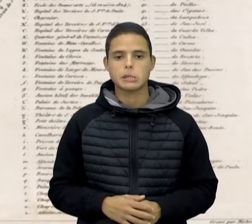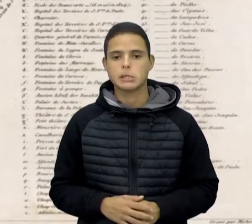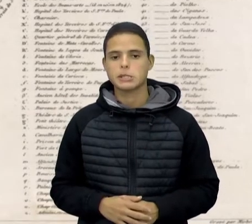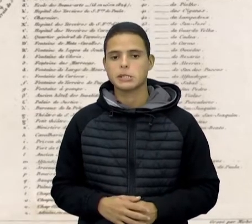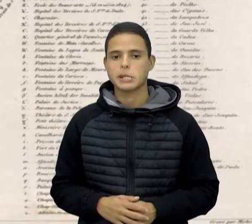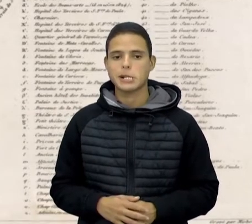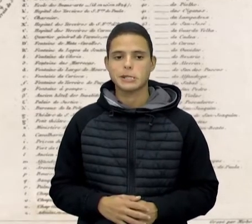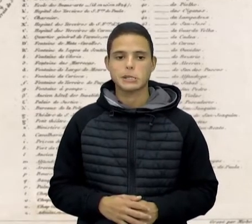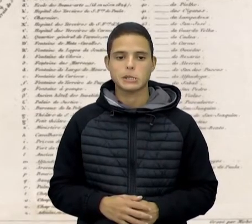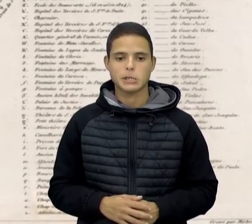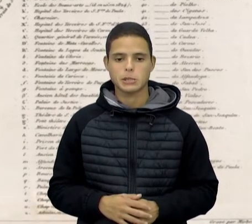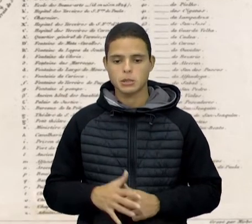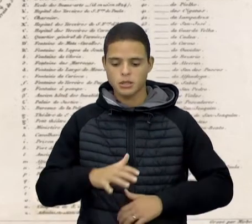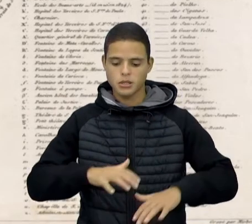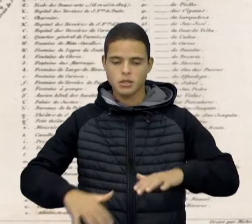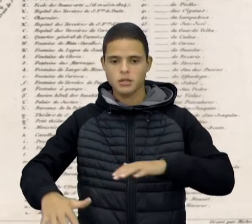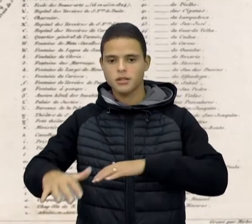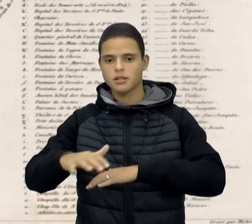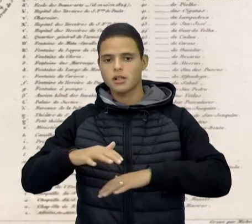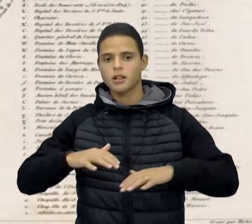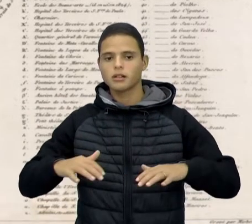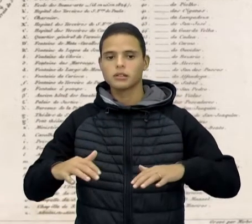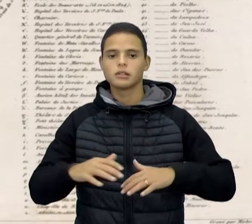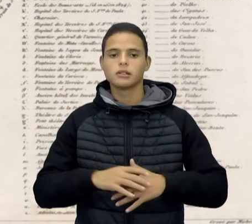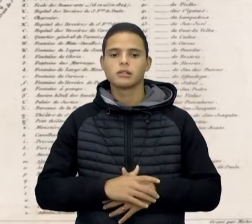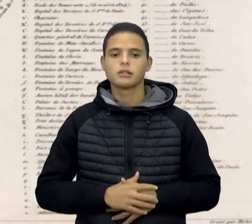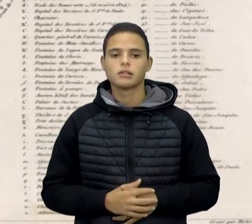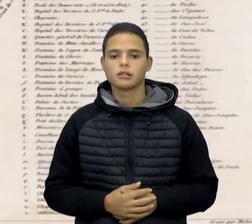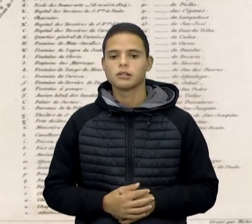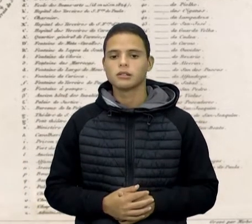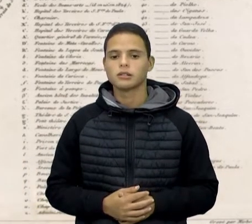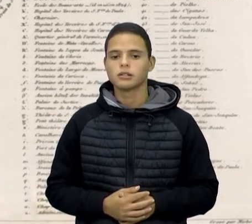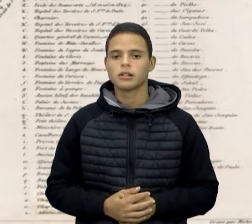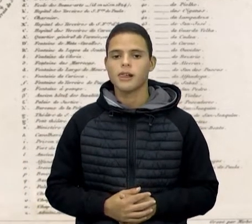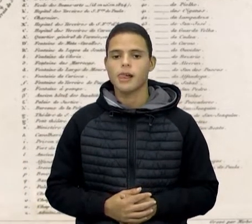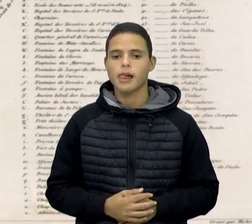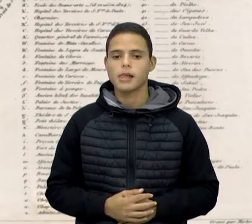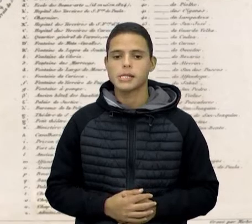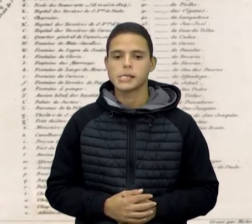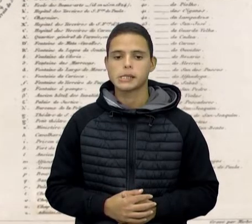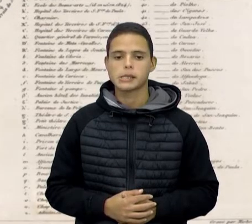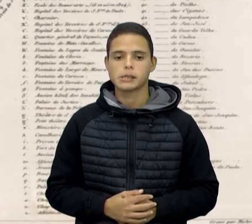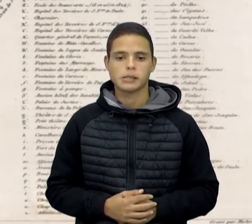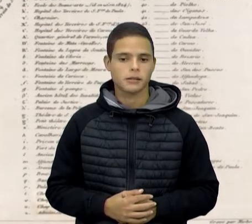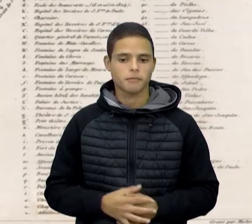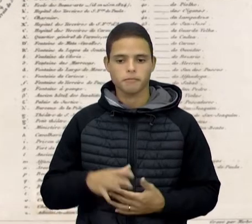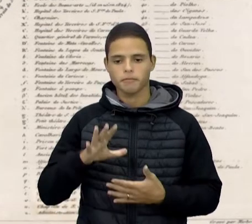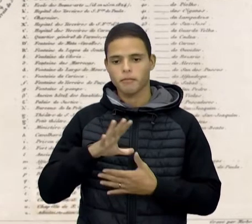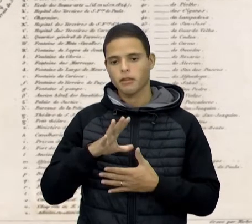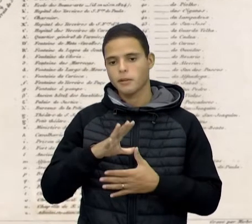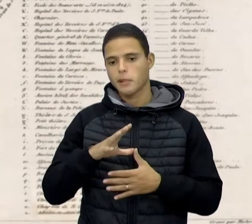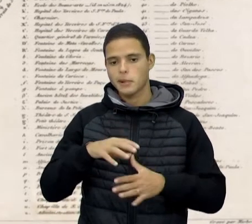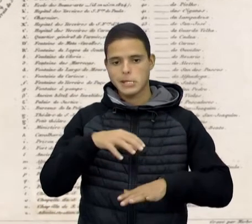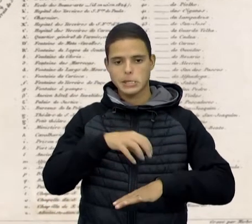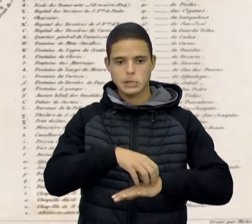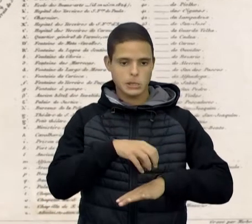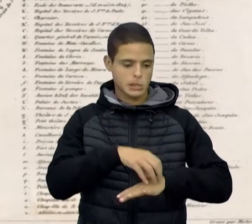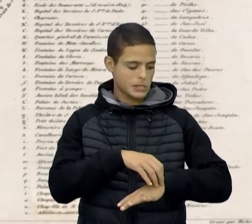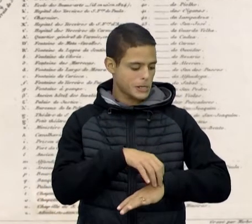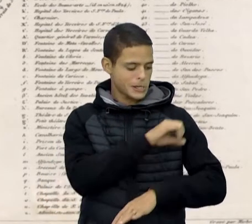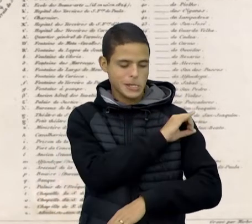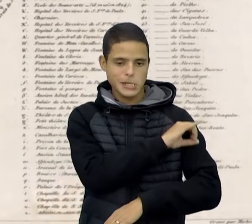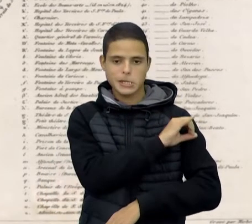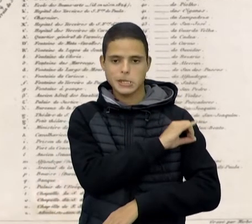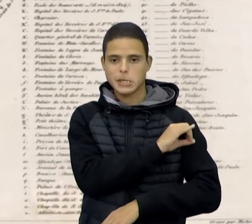tela. Então, essa é a área do Morro da Providência. E esse é um mapa do centro do Rio de